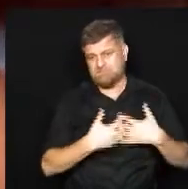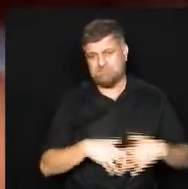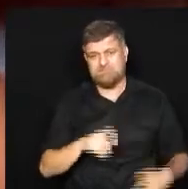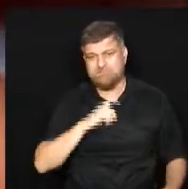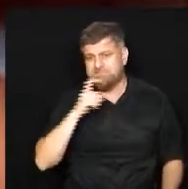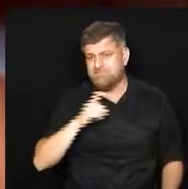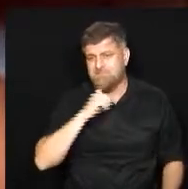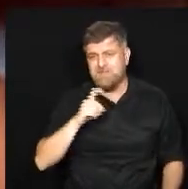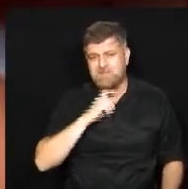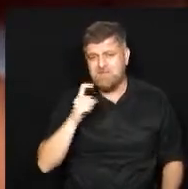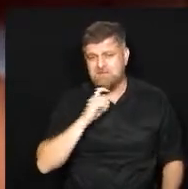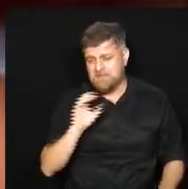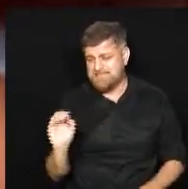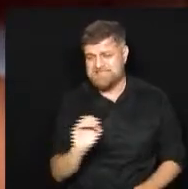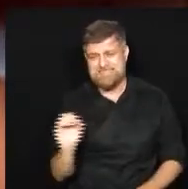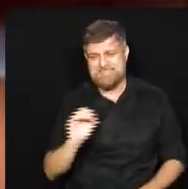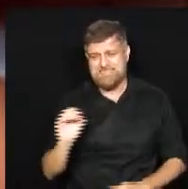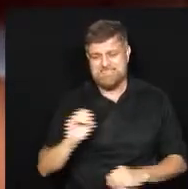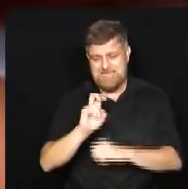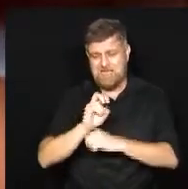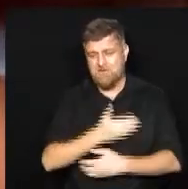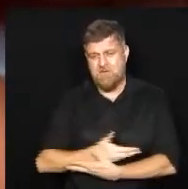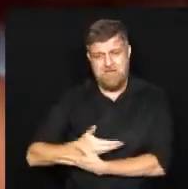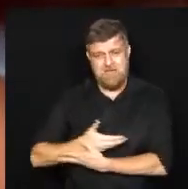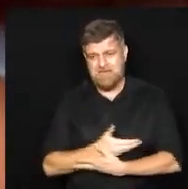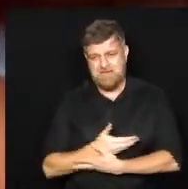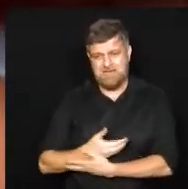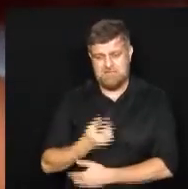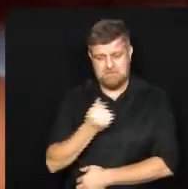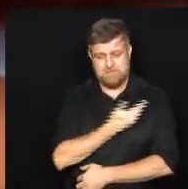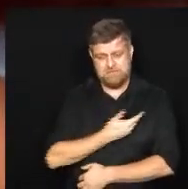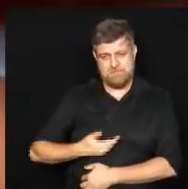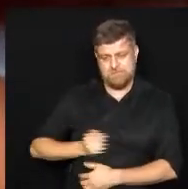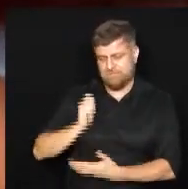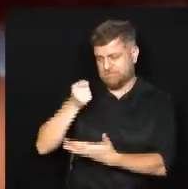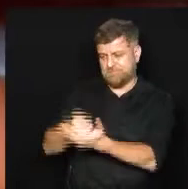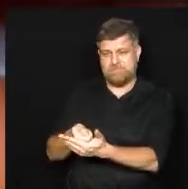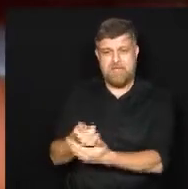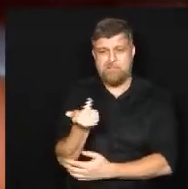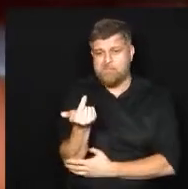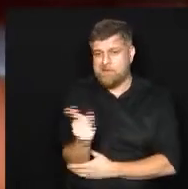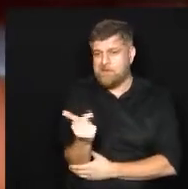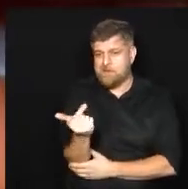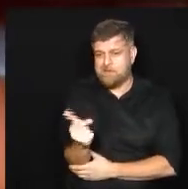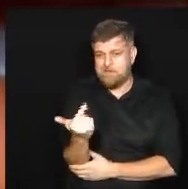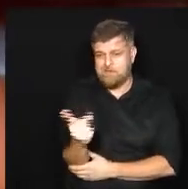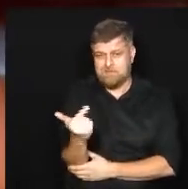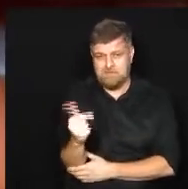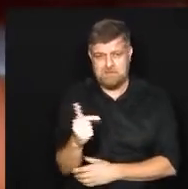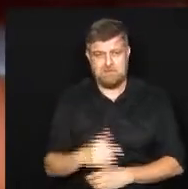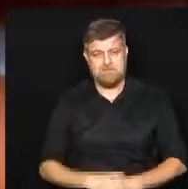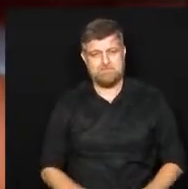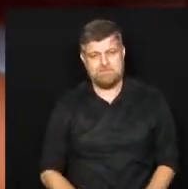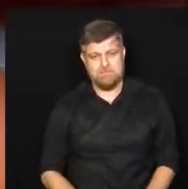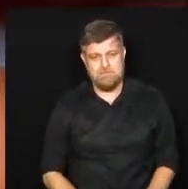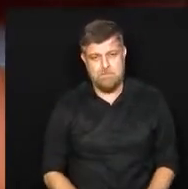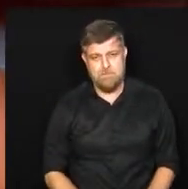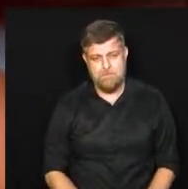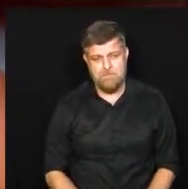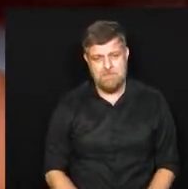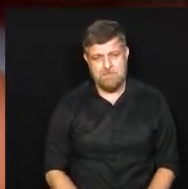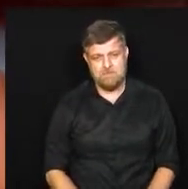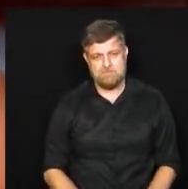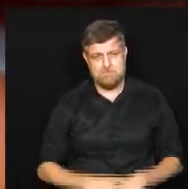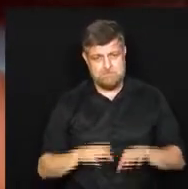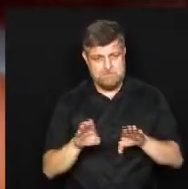creche particular que é remunerada com dinheiro público que atenda a cidade de Campinas.